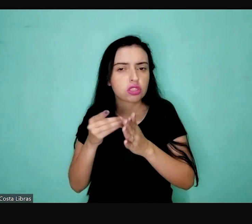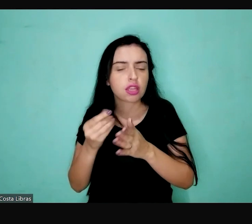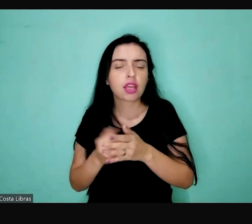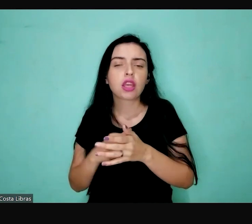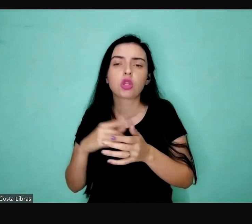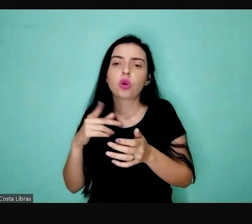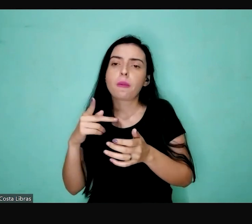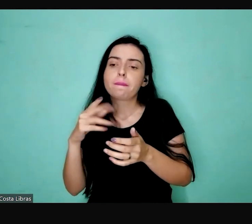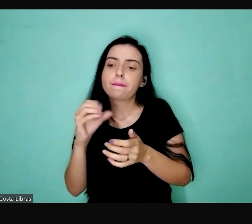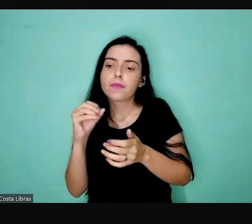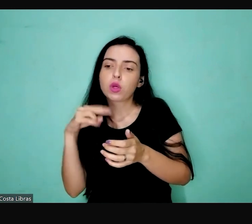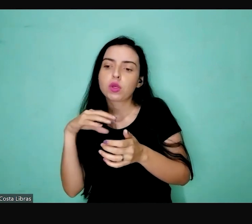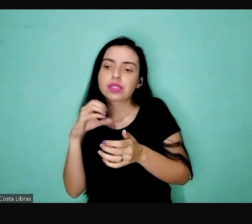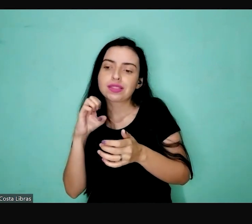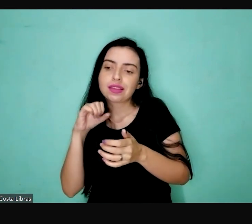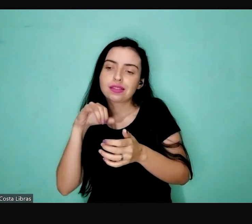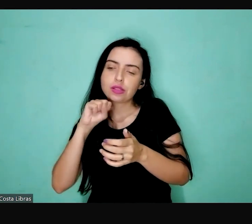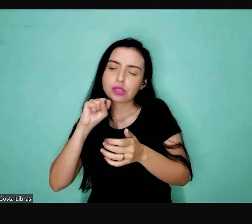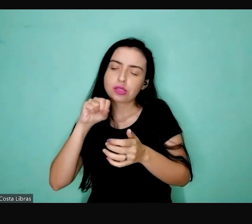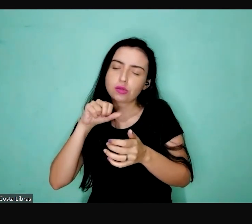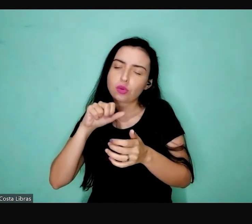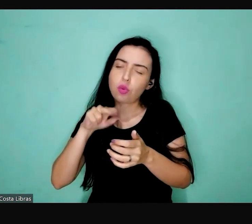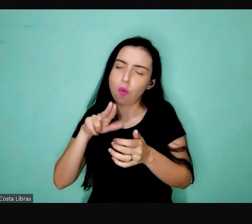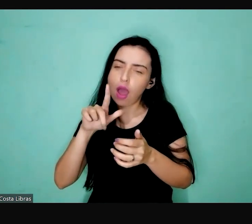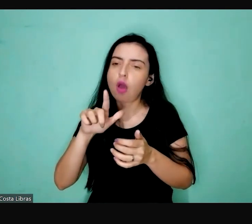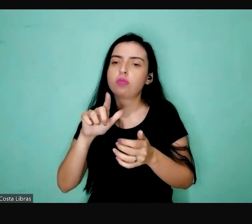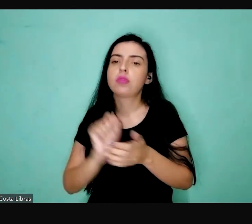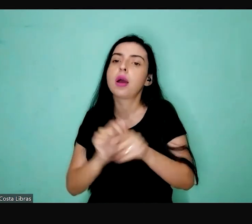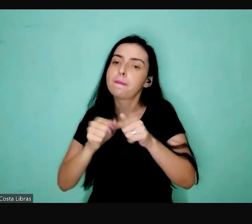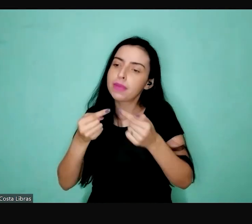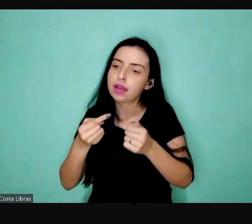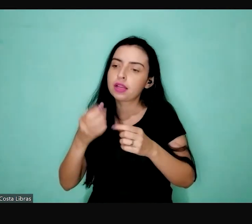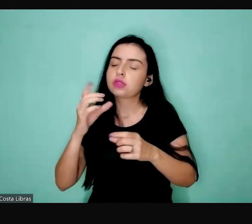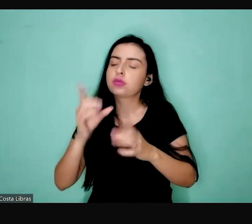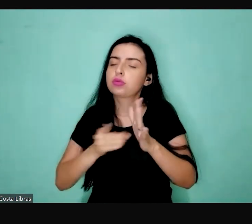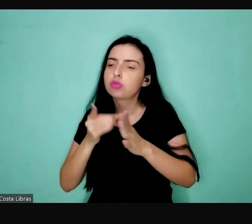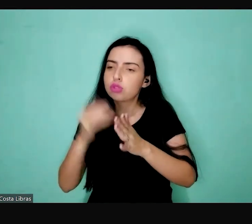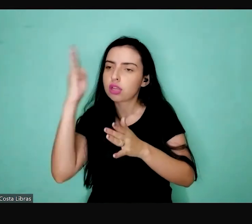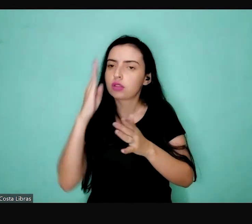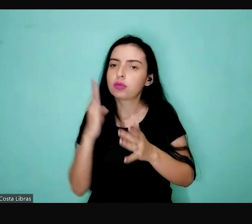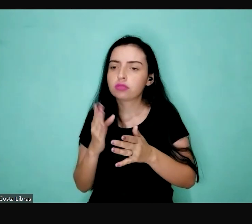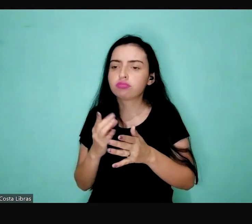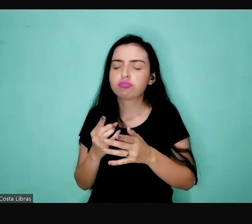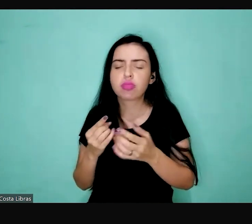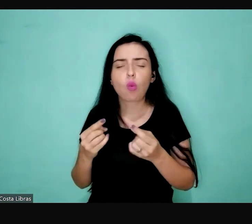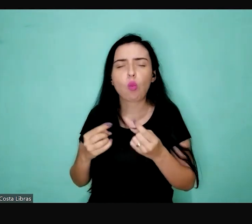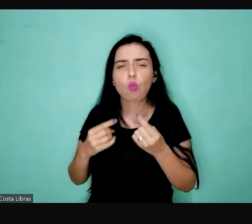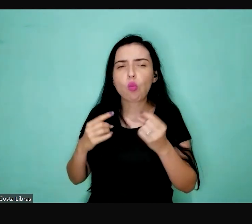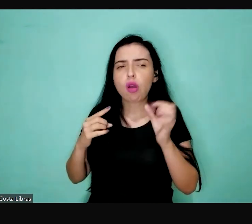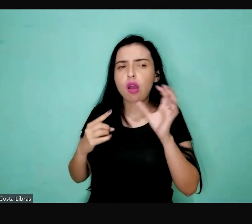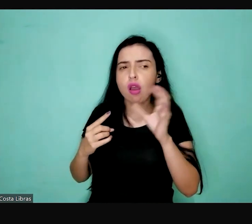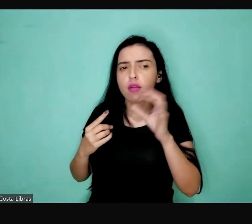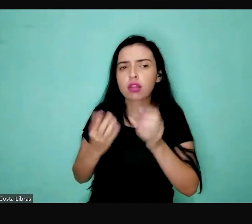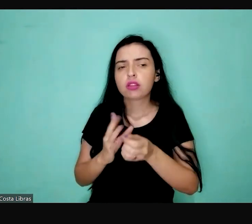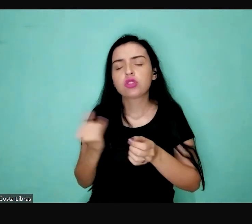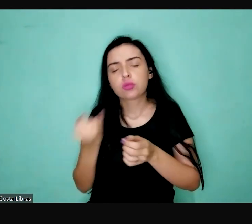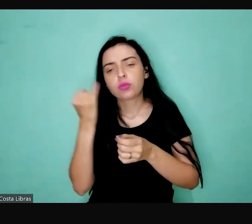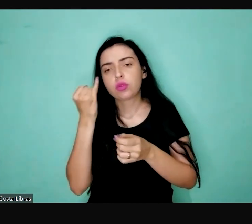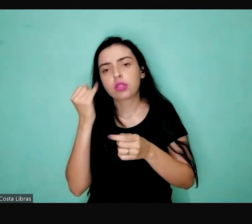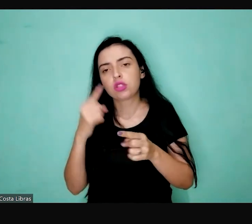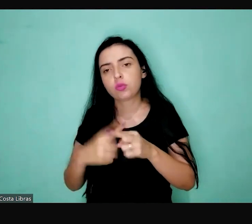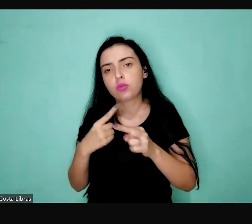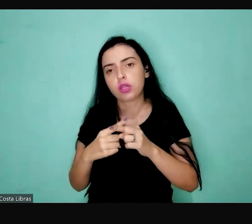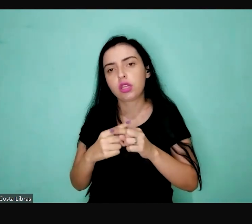problema estrutural do direito brasileiro, mas há repercussões sociológicas e até econômicas muito importantes, porque o